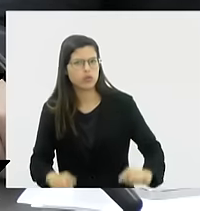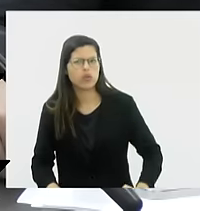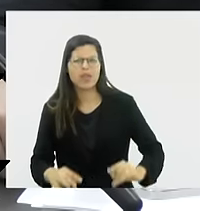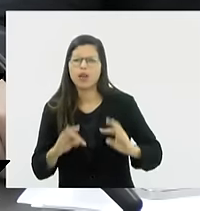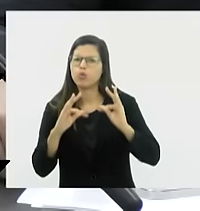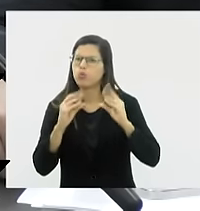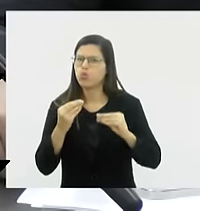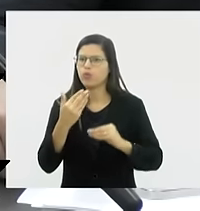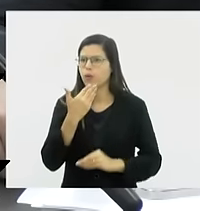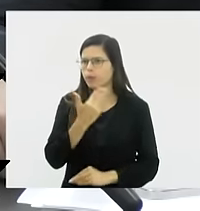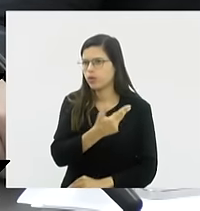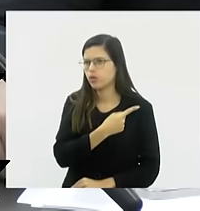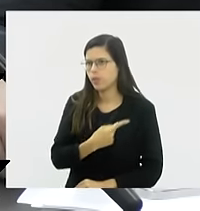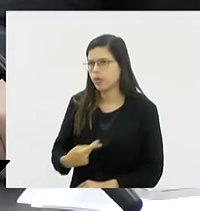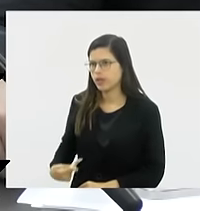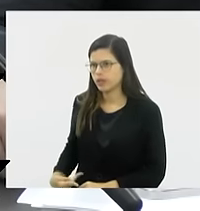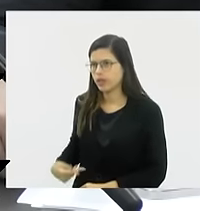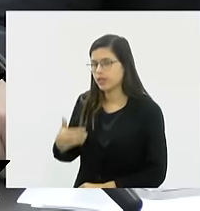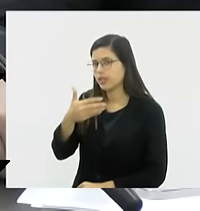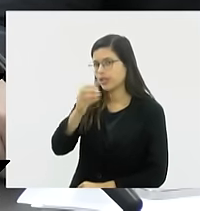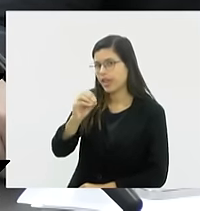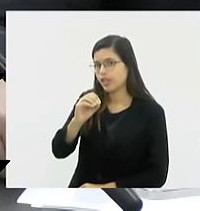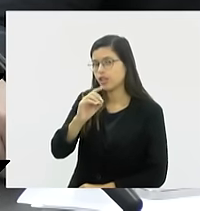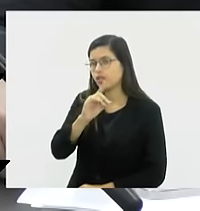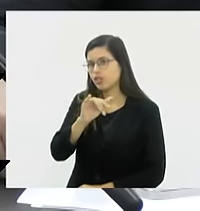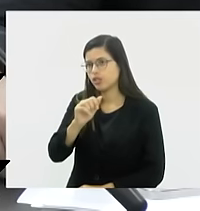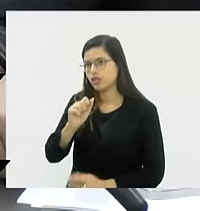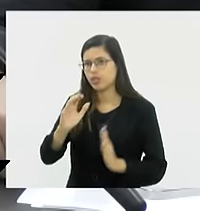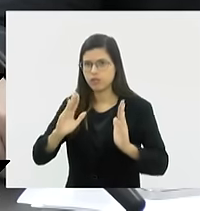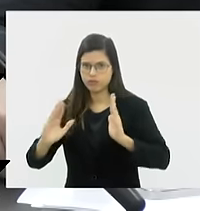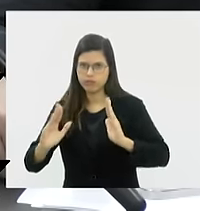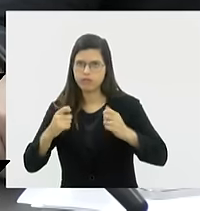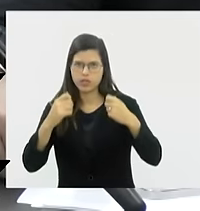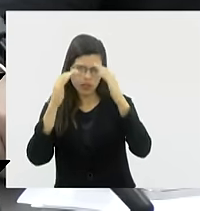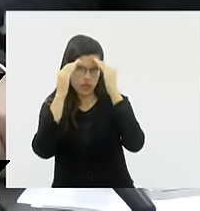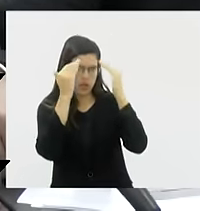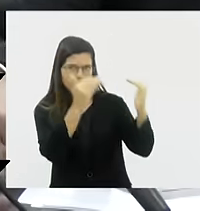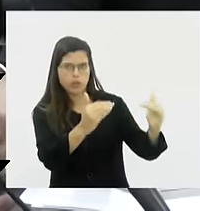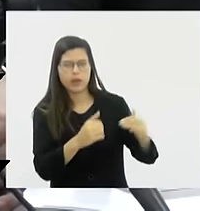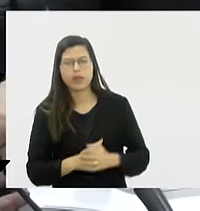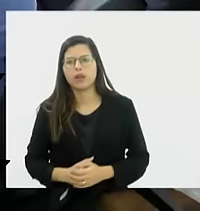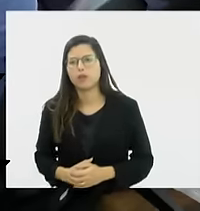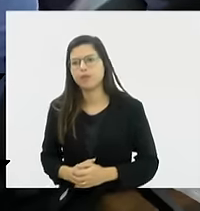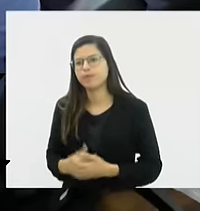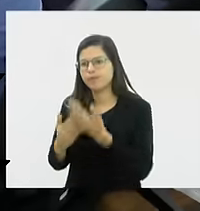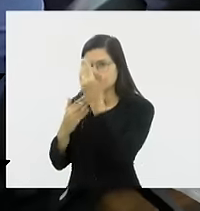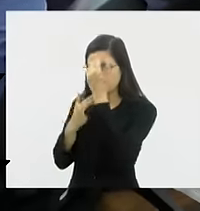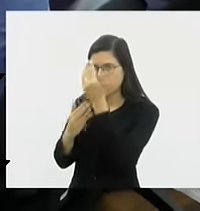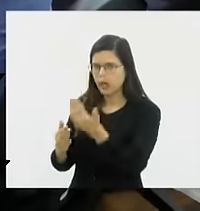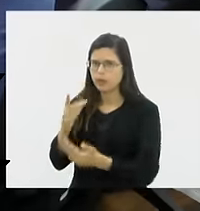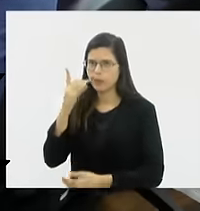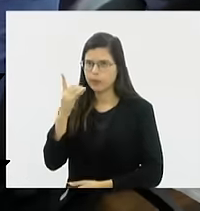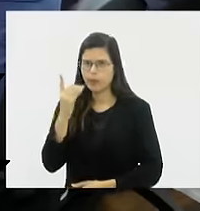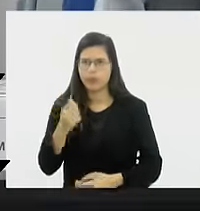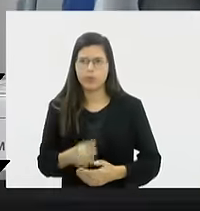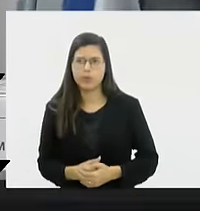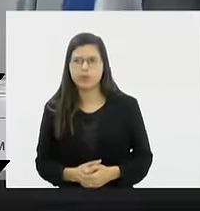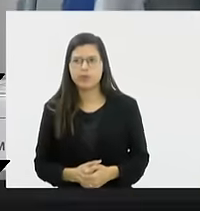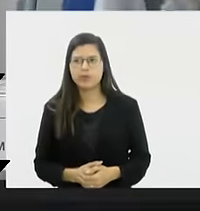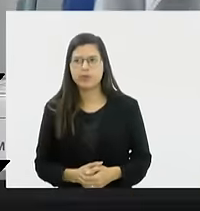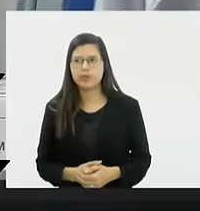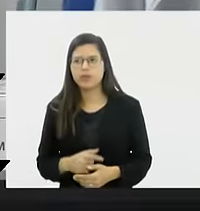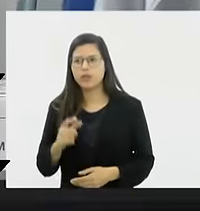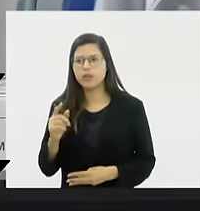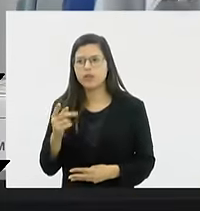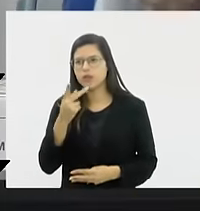aqui solicitado pelo presidente no prazo de 10 dias, só para ser respeitado, por favor. Obrigado. Obrigado, deputado Daniel Librelon. Só para a gente fazer um apanhado que já